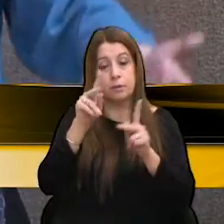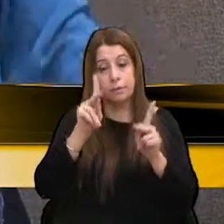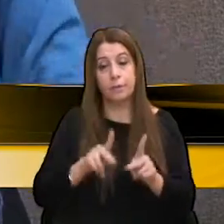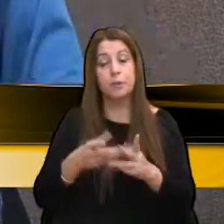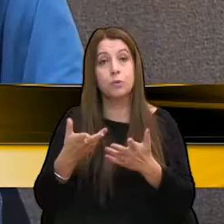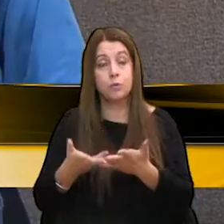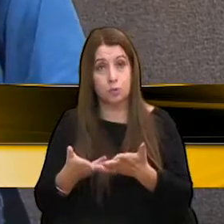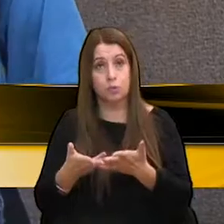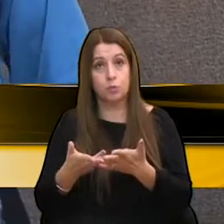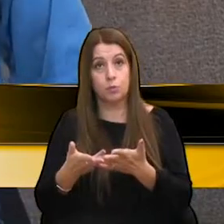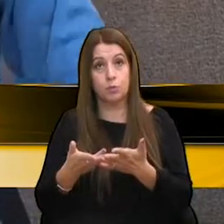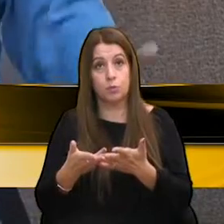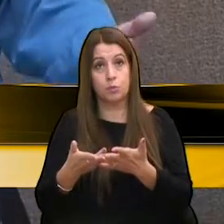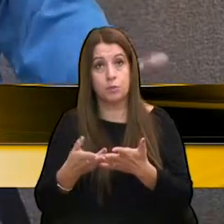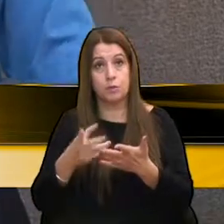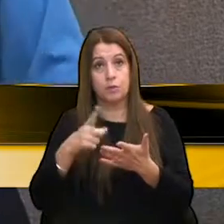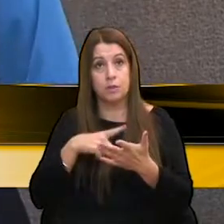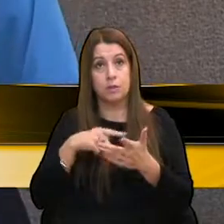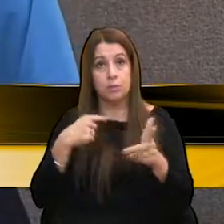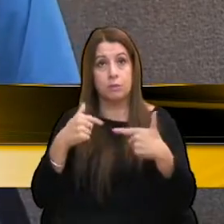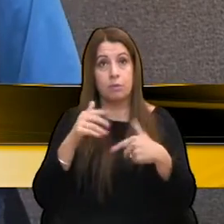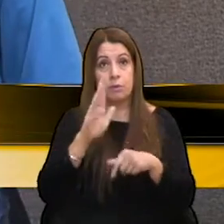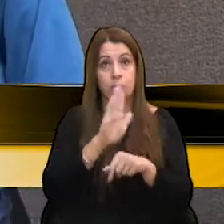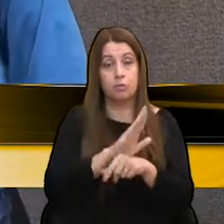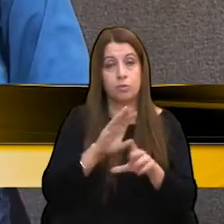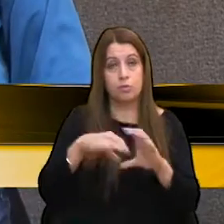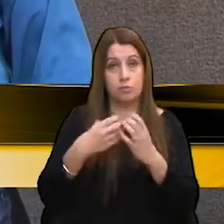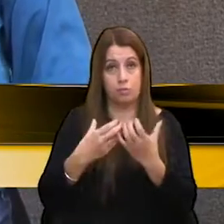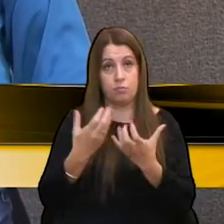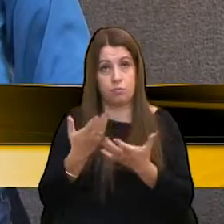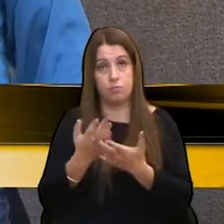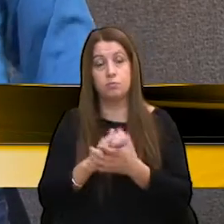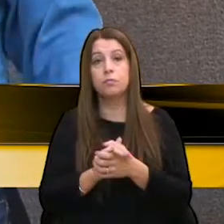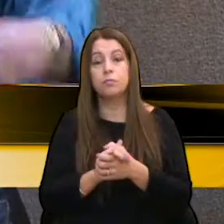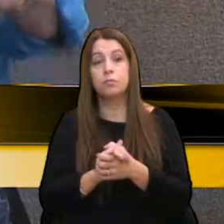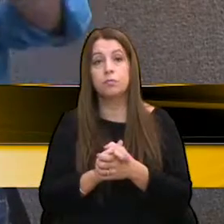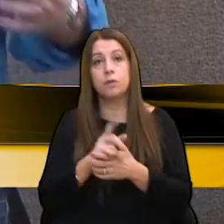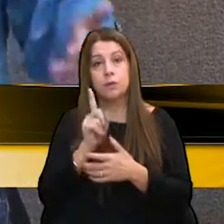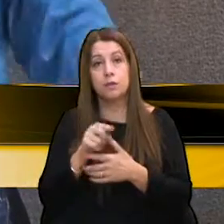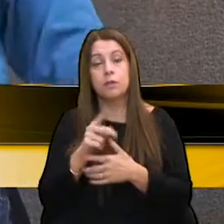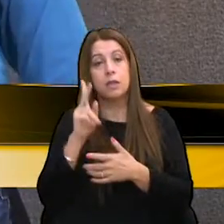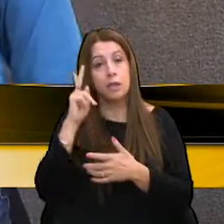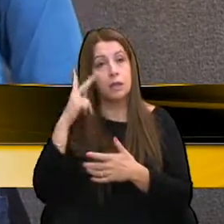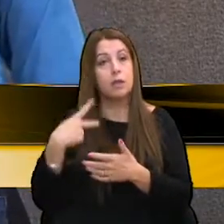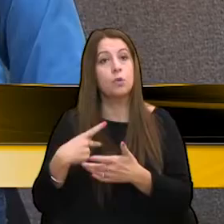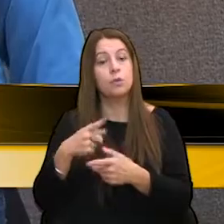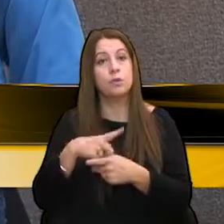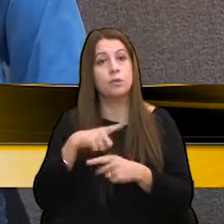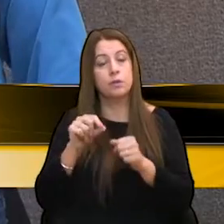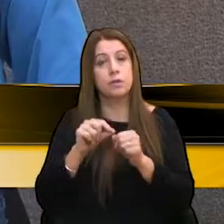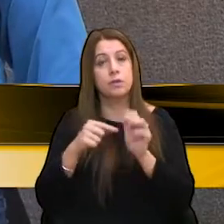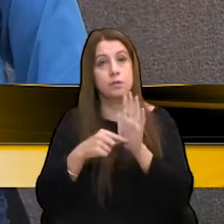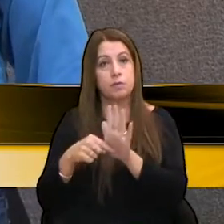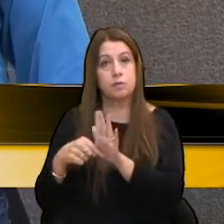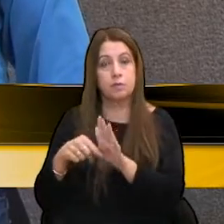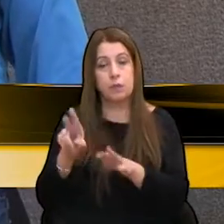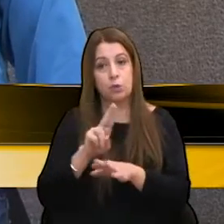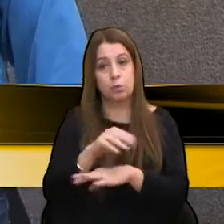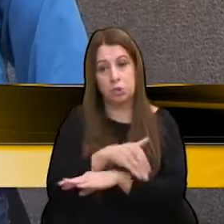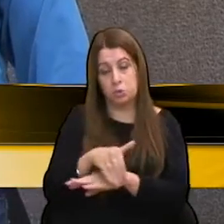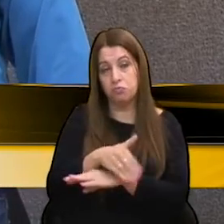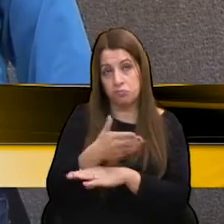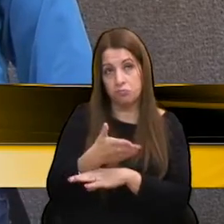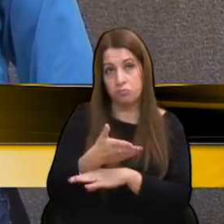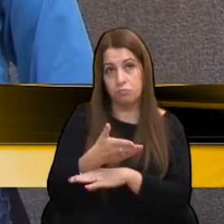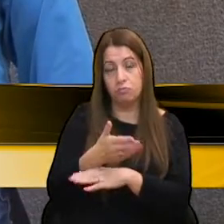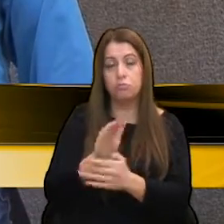pessoas que efetivamente têm serviços prestados à comunidade, tá? Então, esse reconhecimento que a gente faz